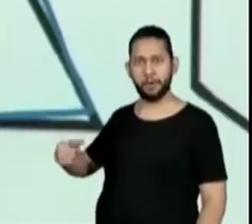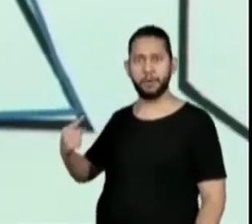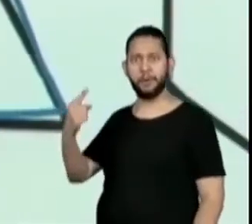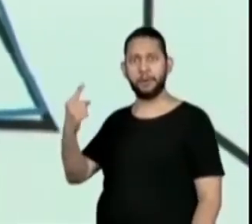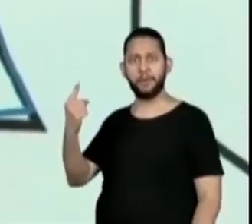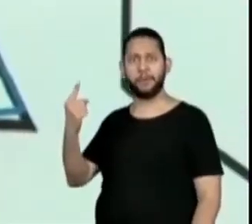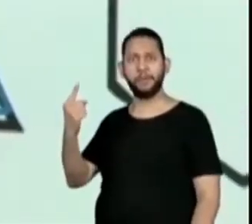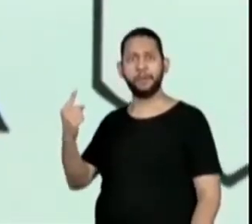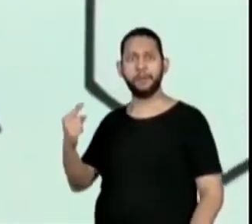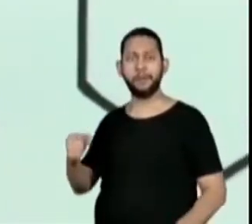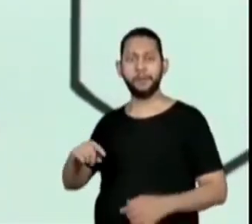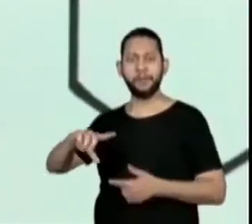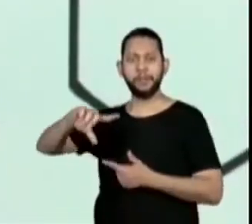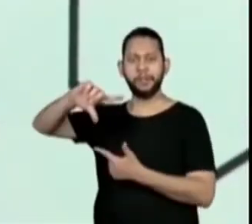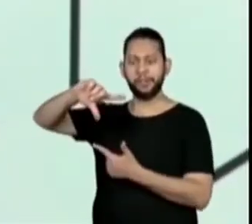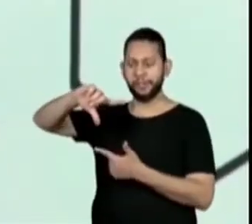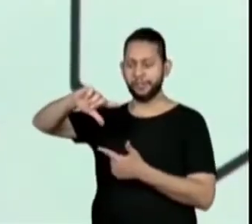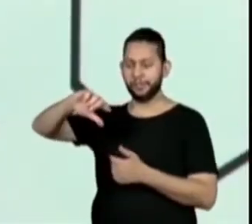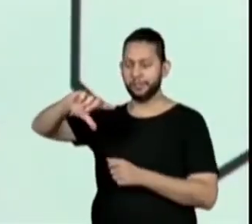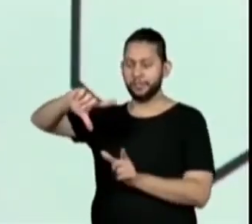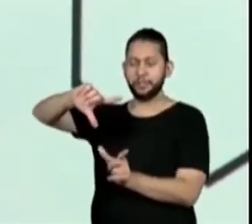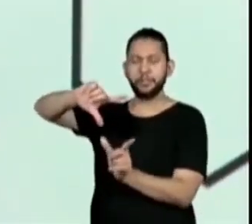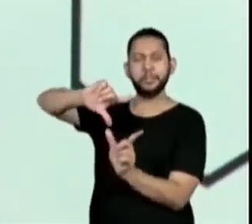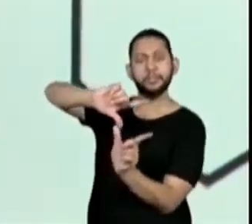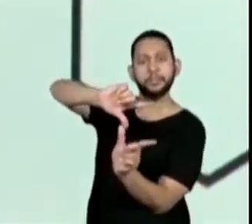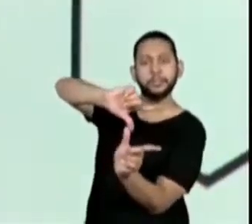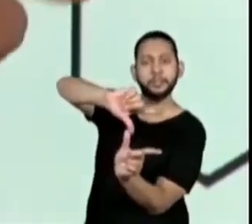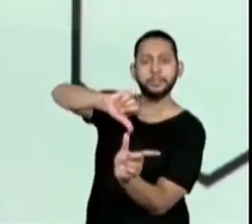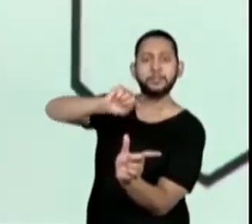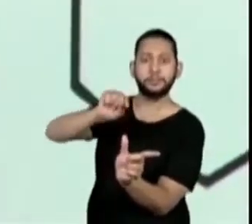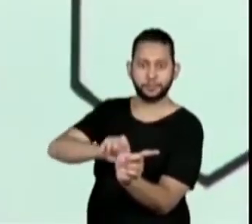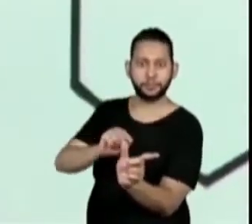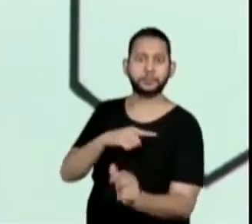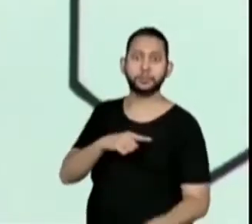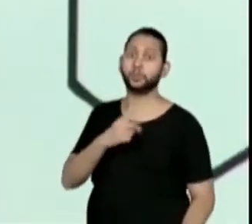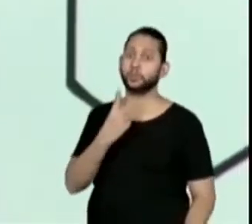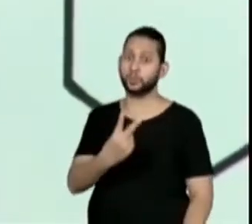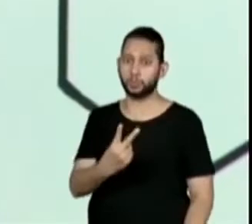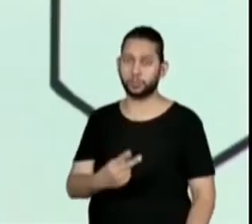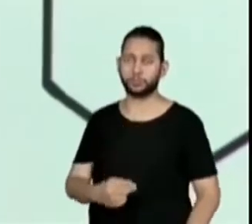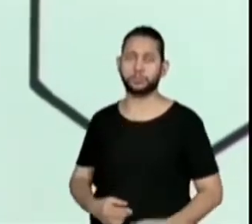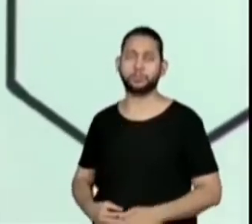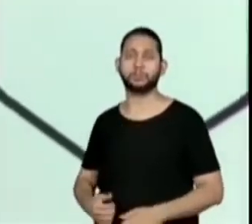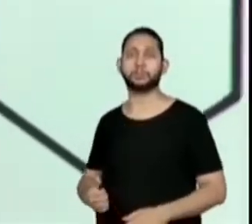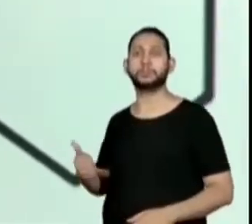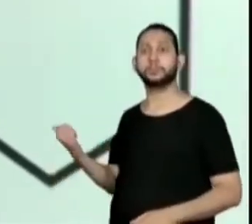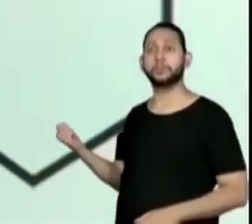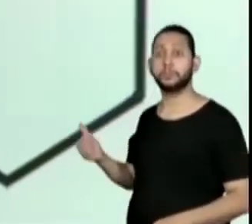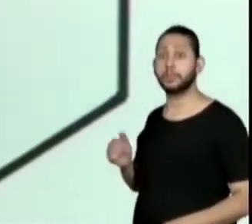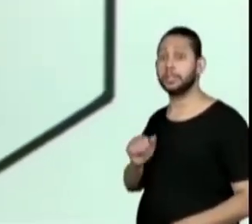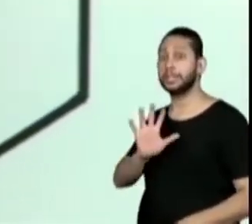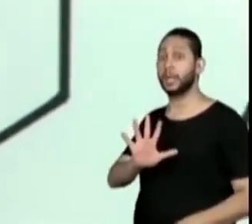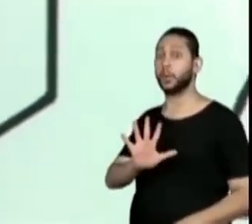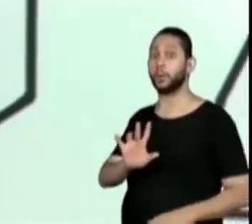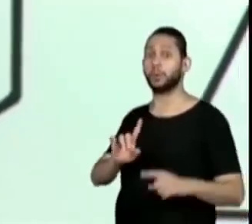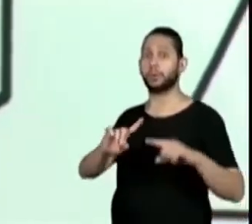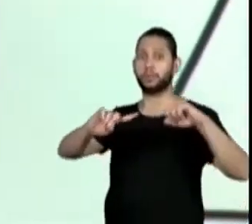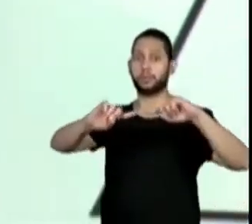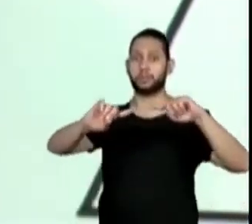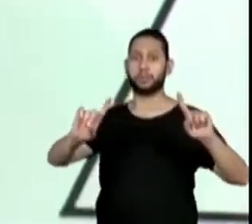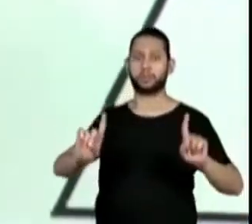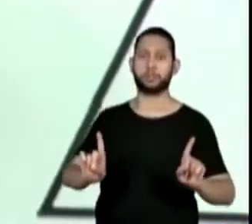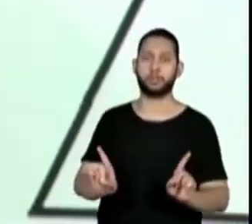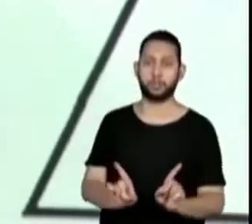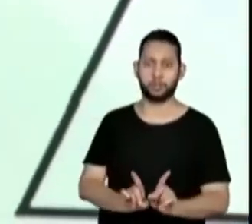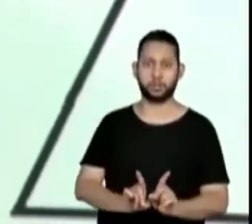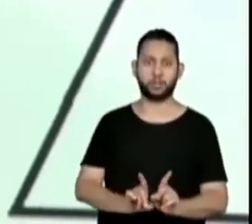embaixo, nos cantos não. Olha o pentágono aqui do lado, turma. Do lado é um pentágono também, invertido e